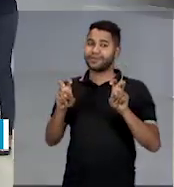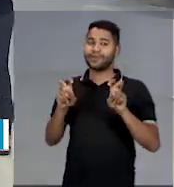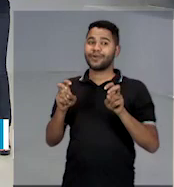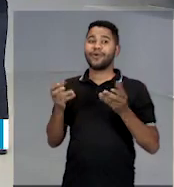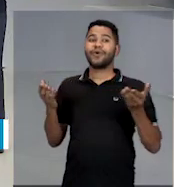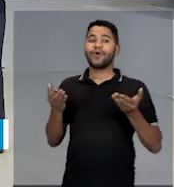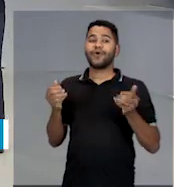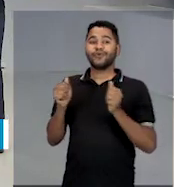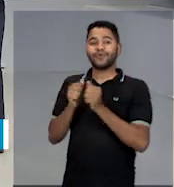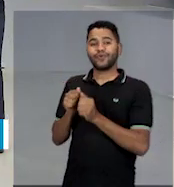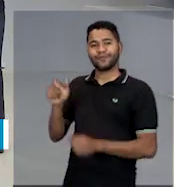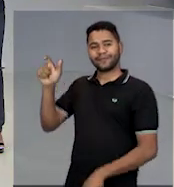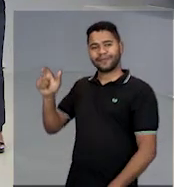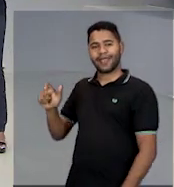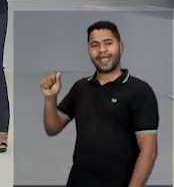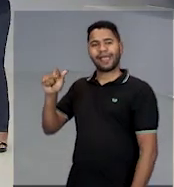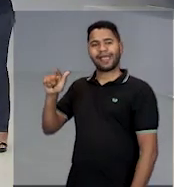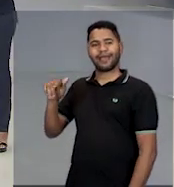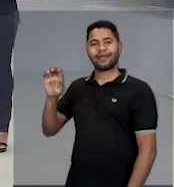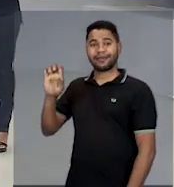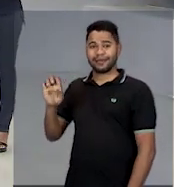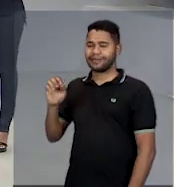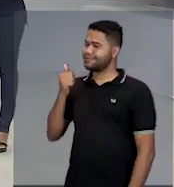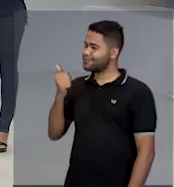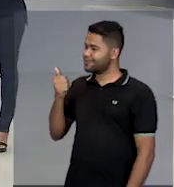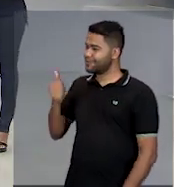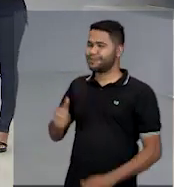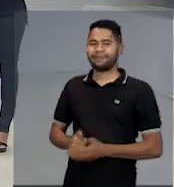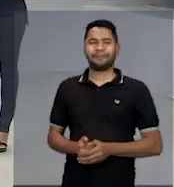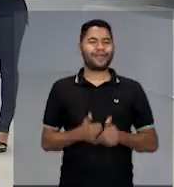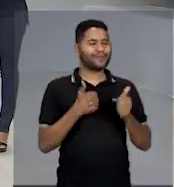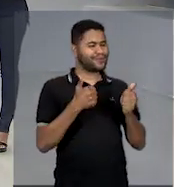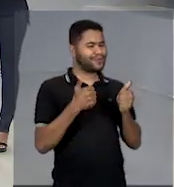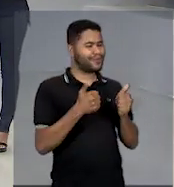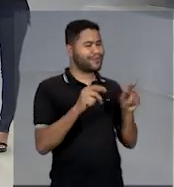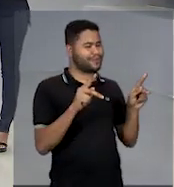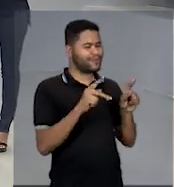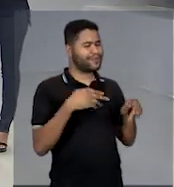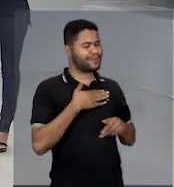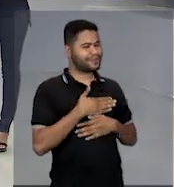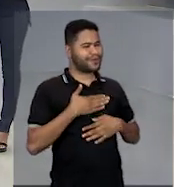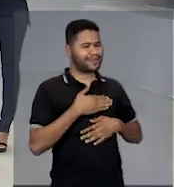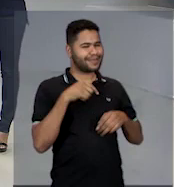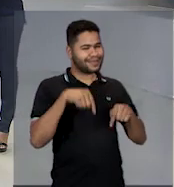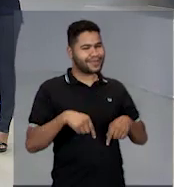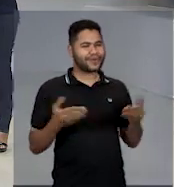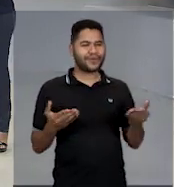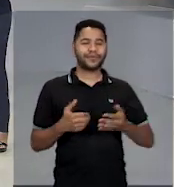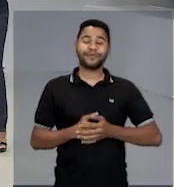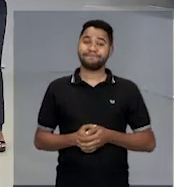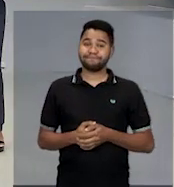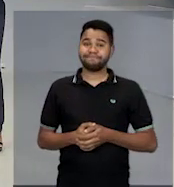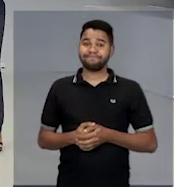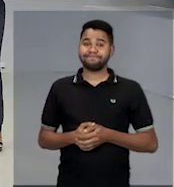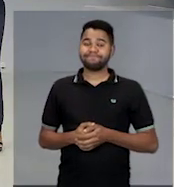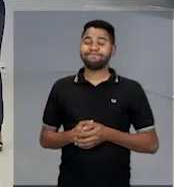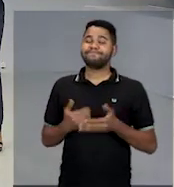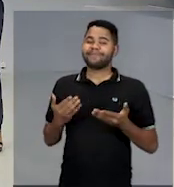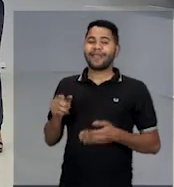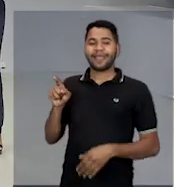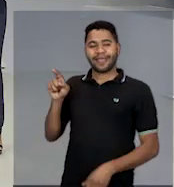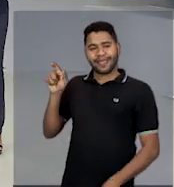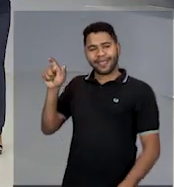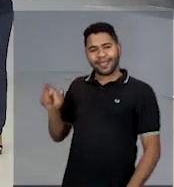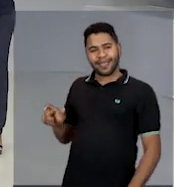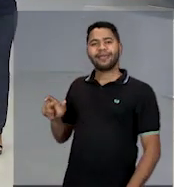aqui com a Aline Scarponi. Tudo bem, Aline? Tudo jóia, professora. Um prazer estar aqui. Olha, gente, a Aline